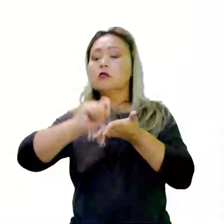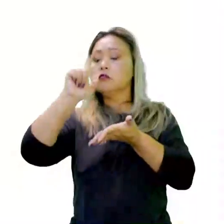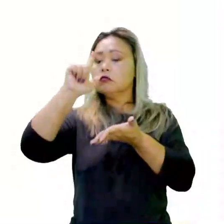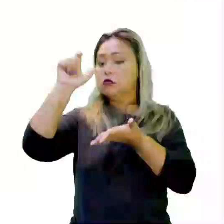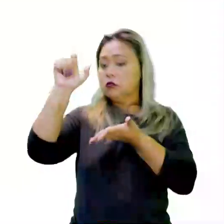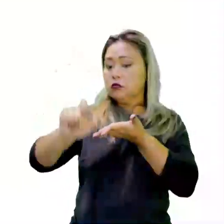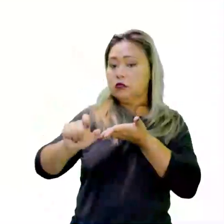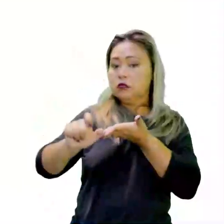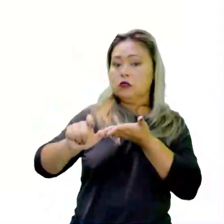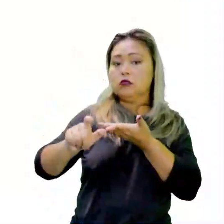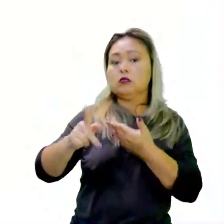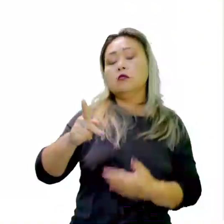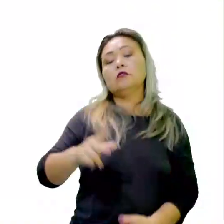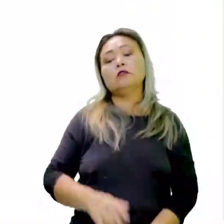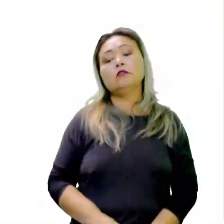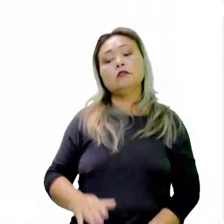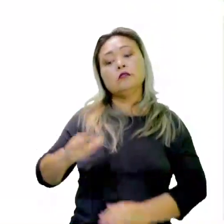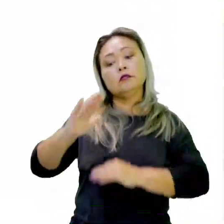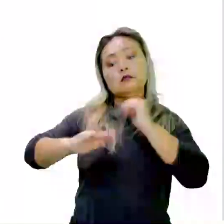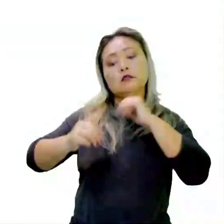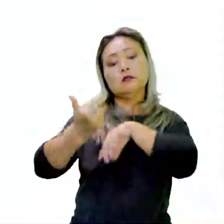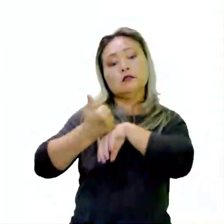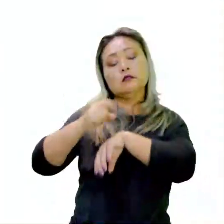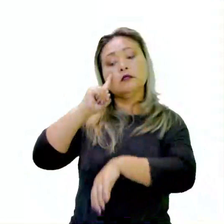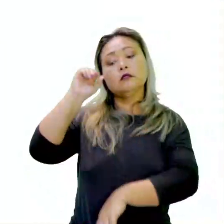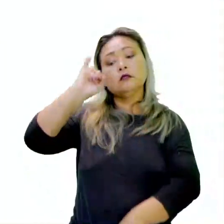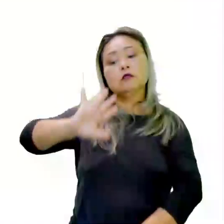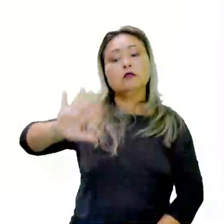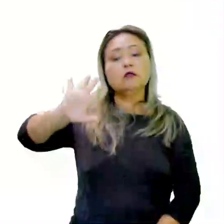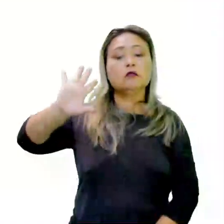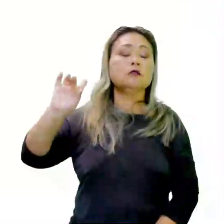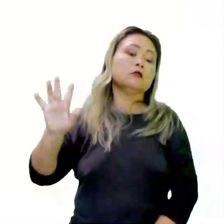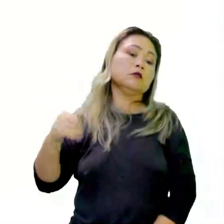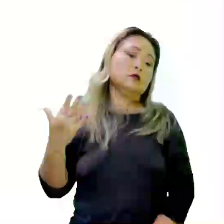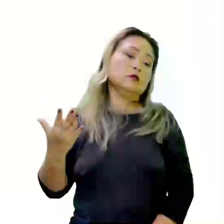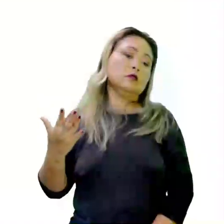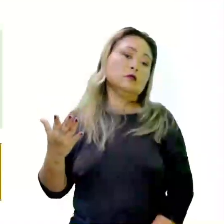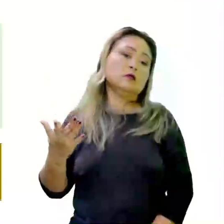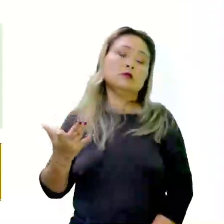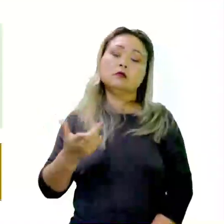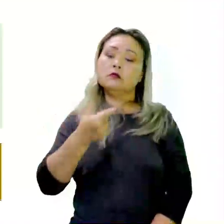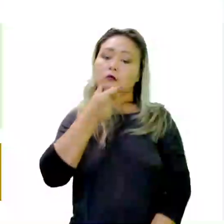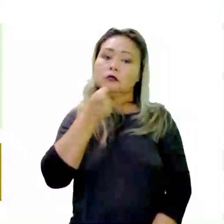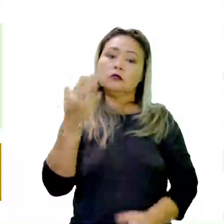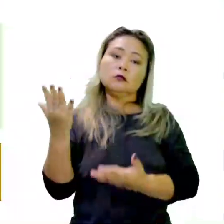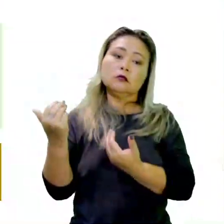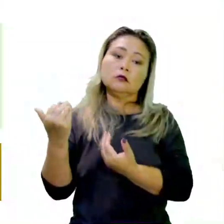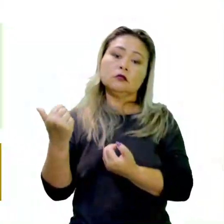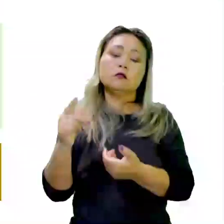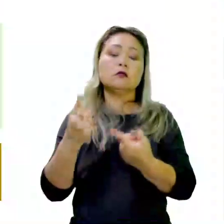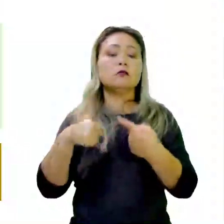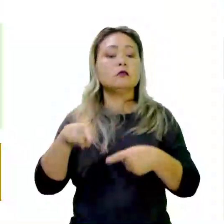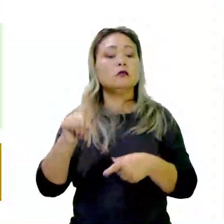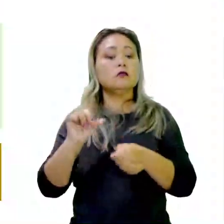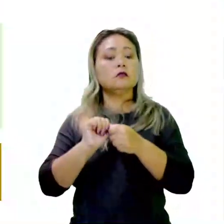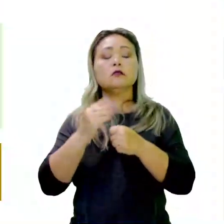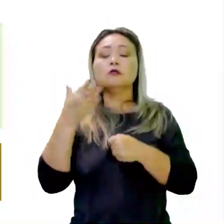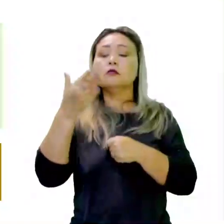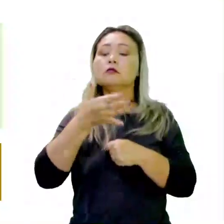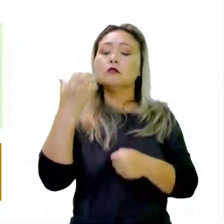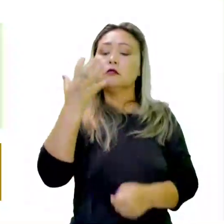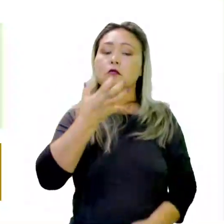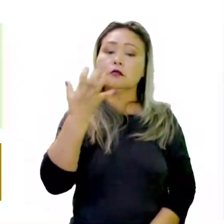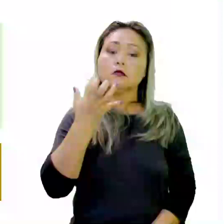aqueles que eram chamados de trovadores. Nós estamos vendo nessa imagem aqui, né? Eram rapazes, eram pessoas que saíam